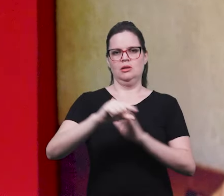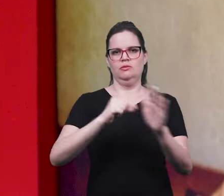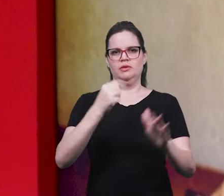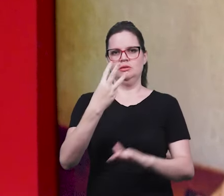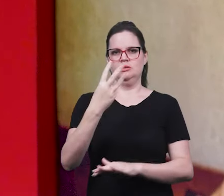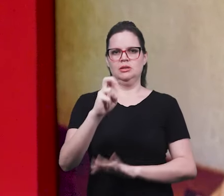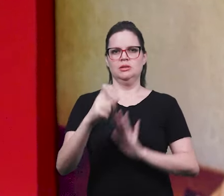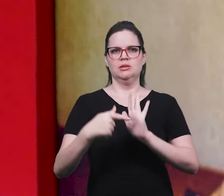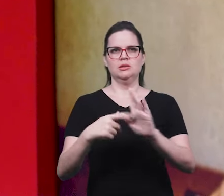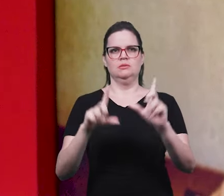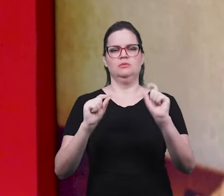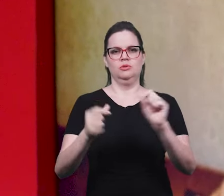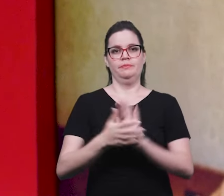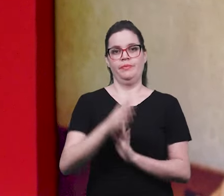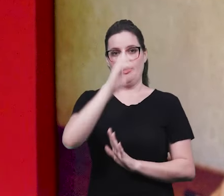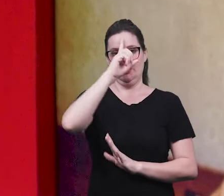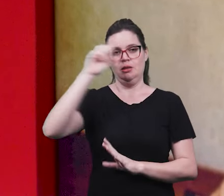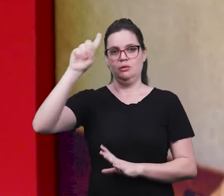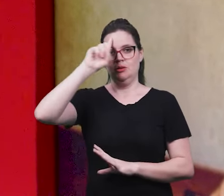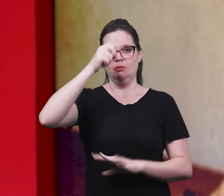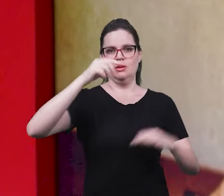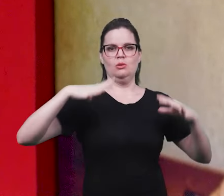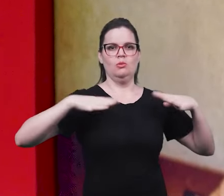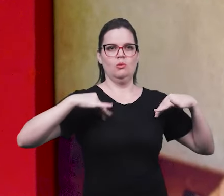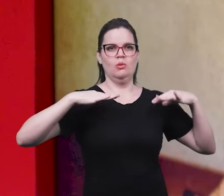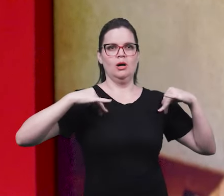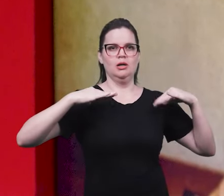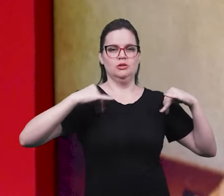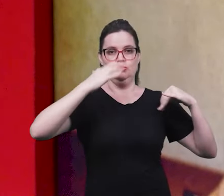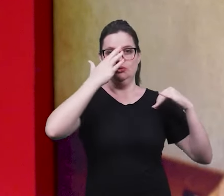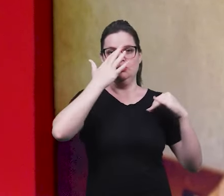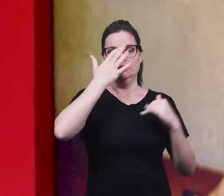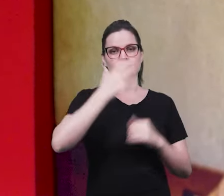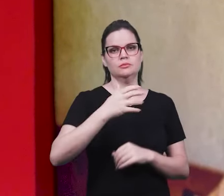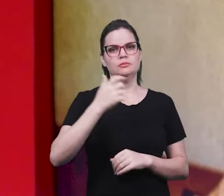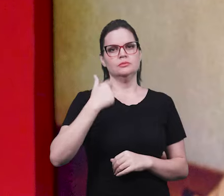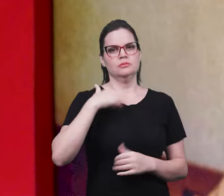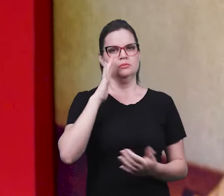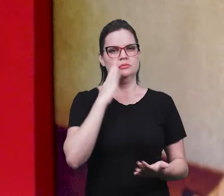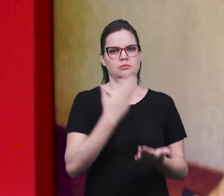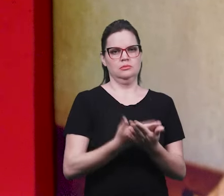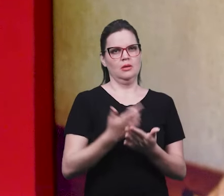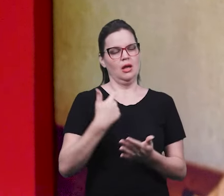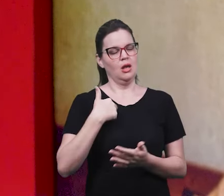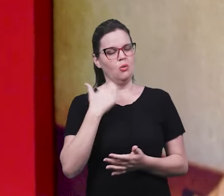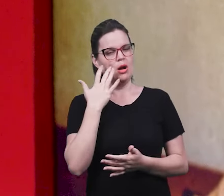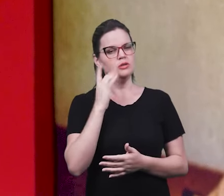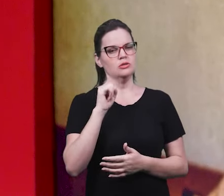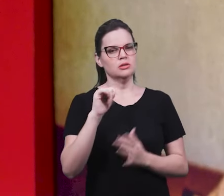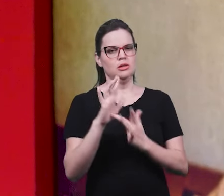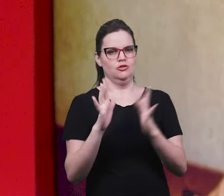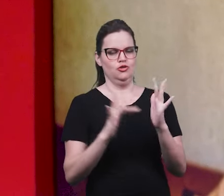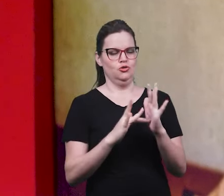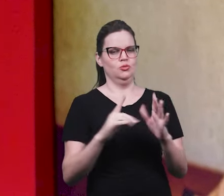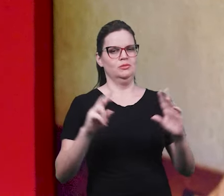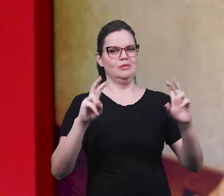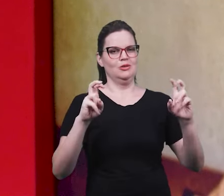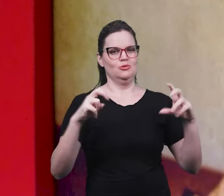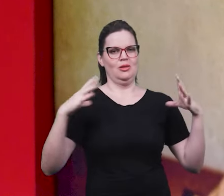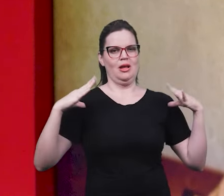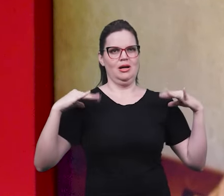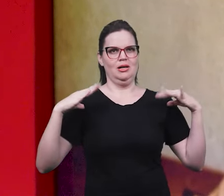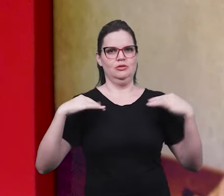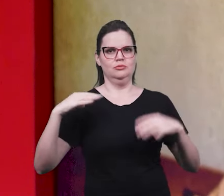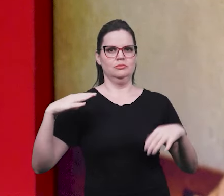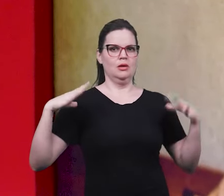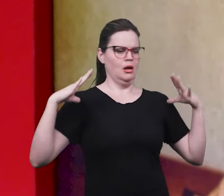2 Reis 19:35, o Senhor viu um anjo, certamente, eu creio que ali até, talvez fosse até Jesus, esse o anjo que mandou ali, né? Um anjo só